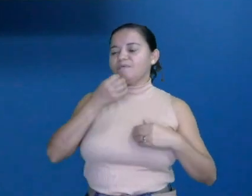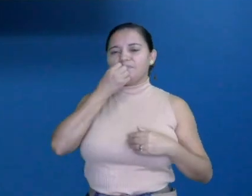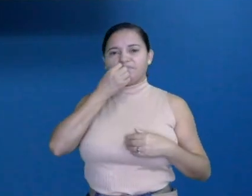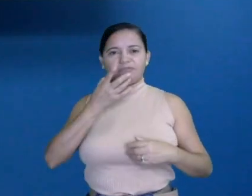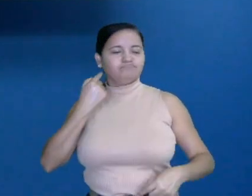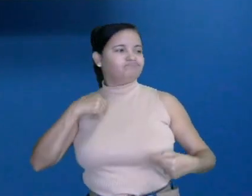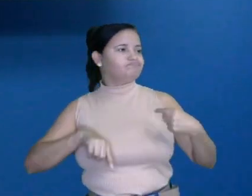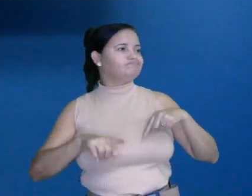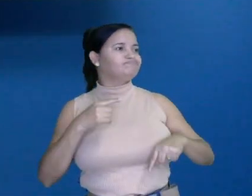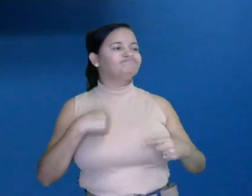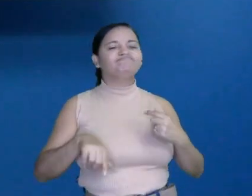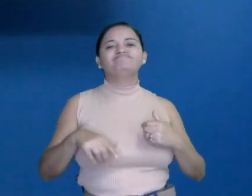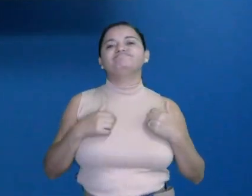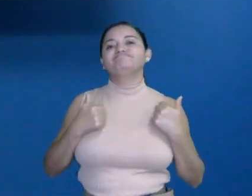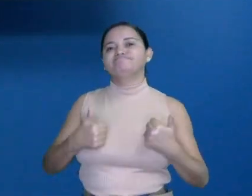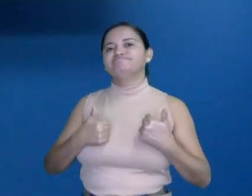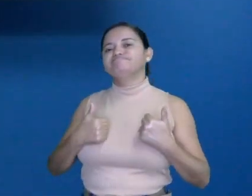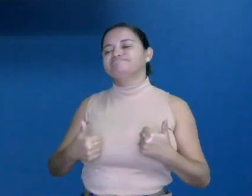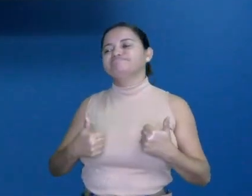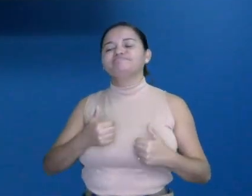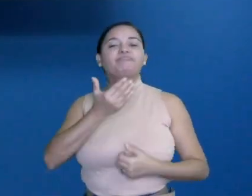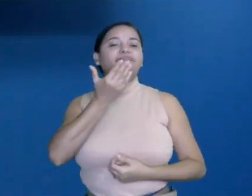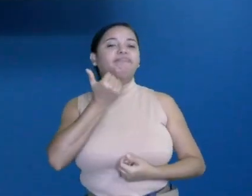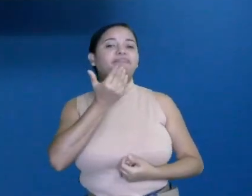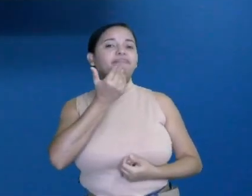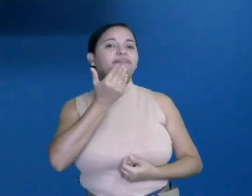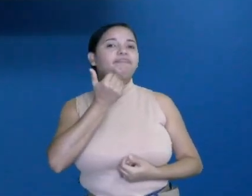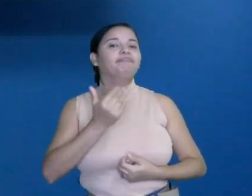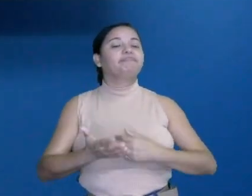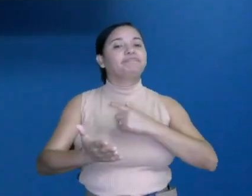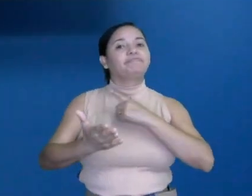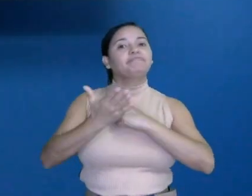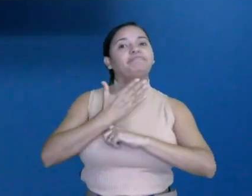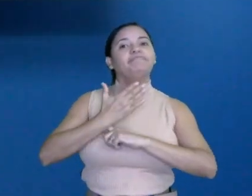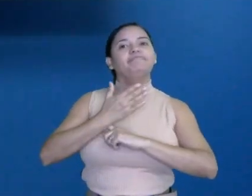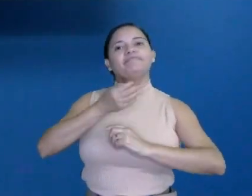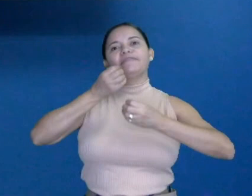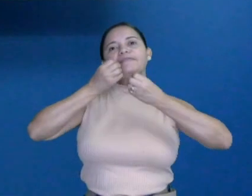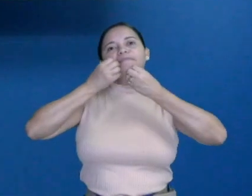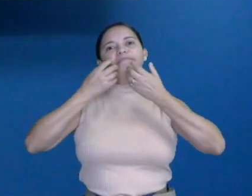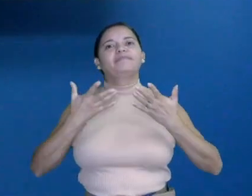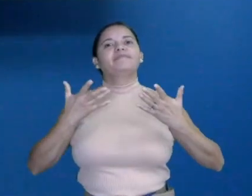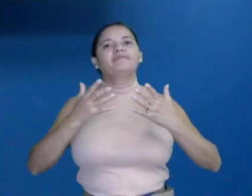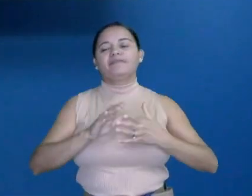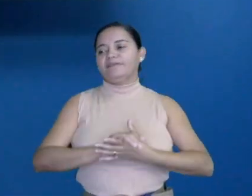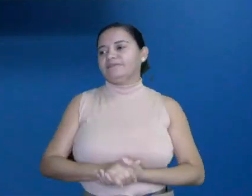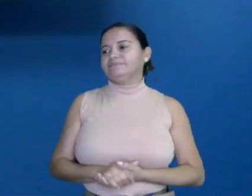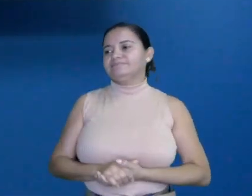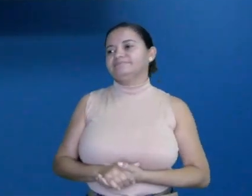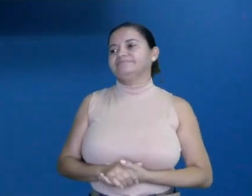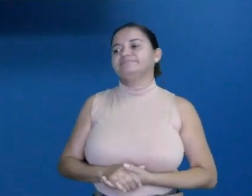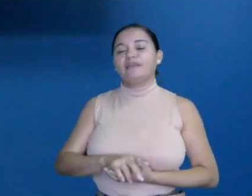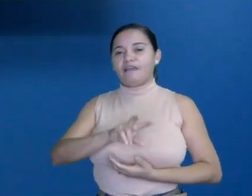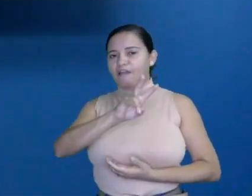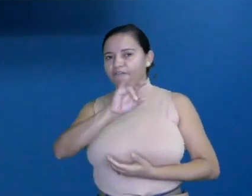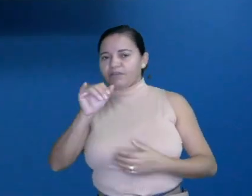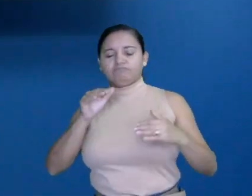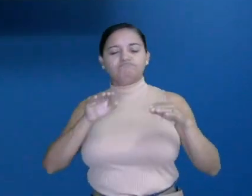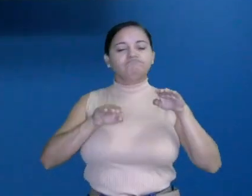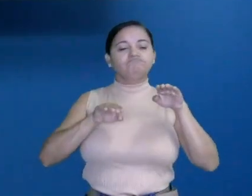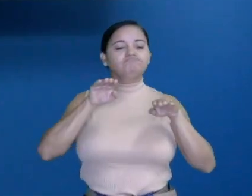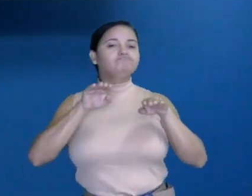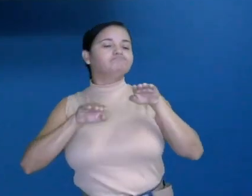Esses alimentos aí reguladores, eles que vão manter o nosso corpo em bom funcionamento. Então, eles vão regular ali o